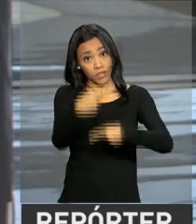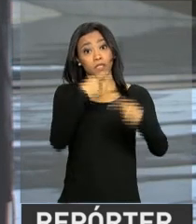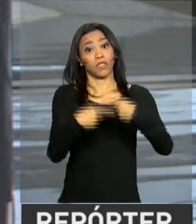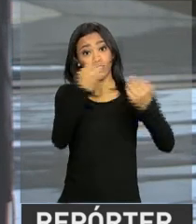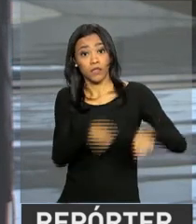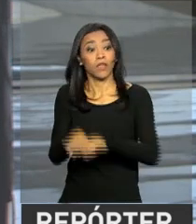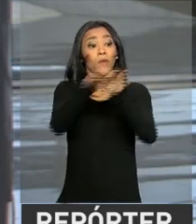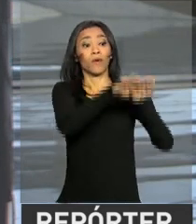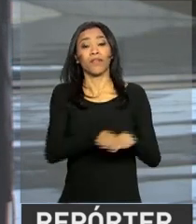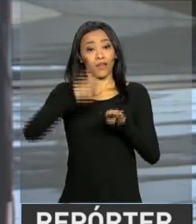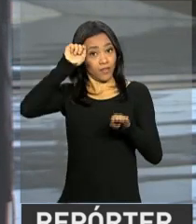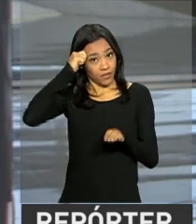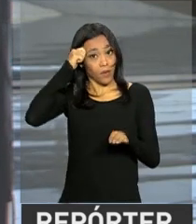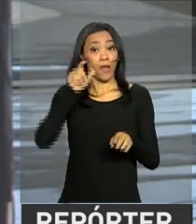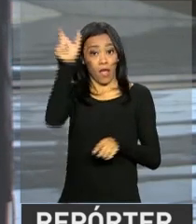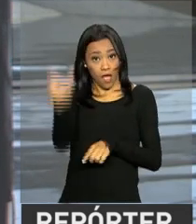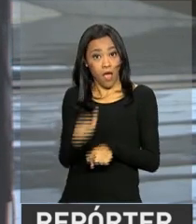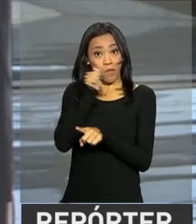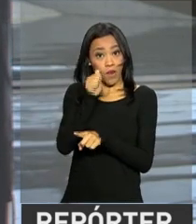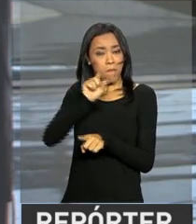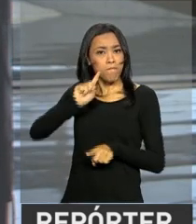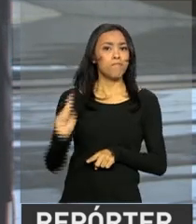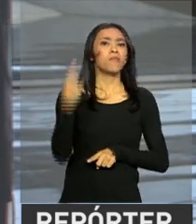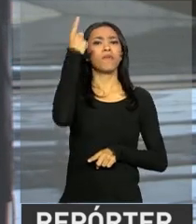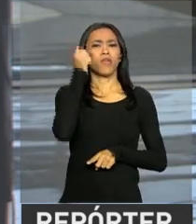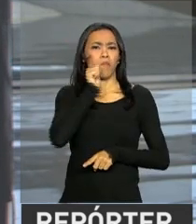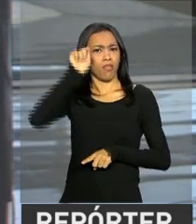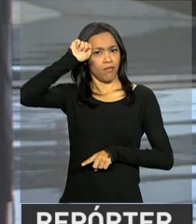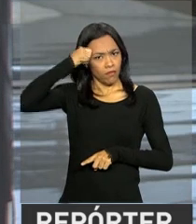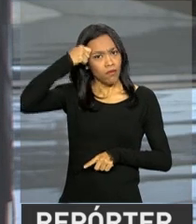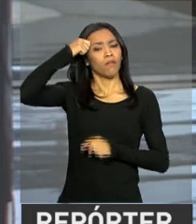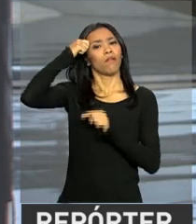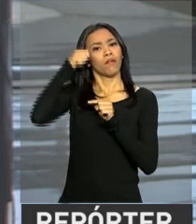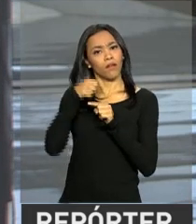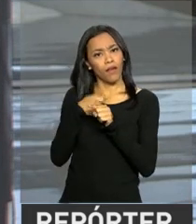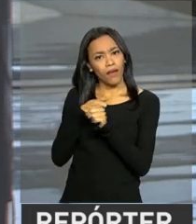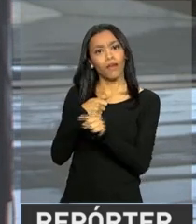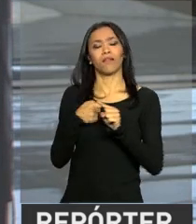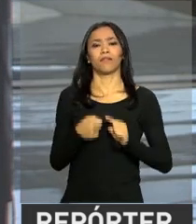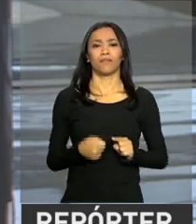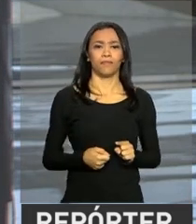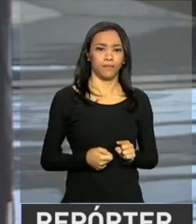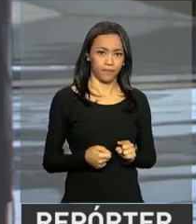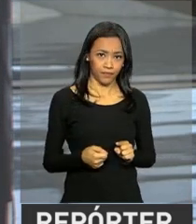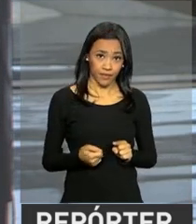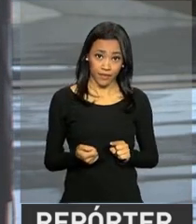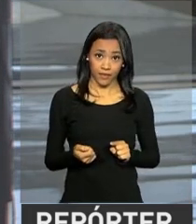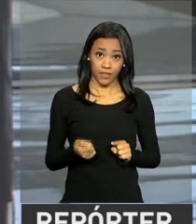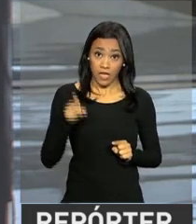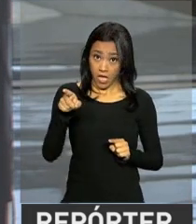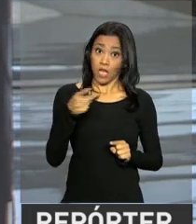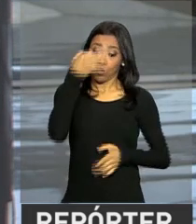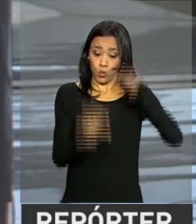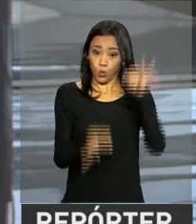da Igualdade racial Luiz linda foi a primeira Negra a se tornar e uma uma das perdão a se tornar